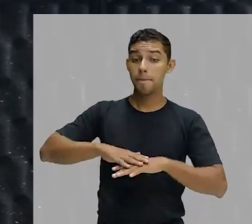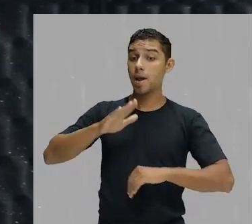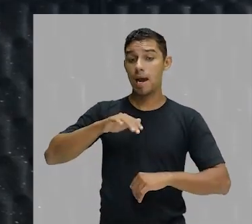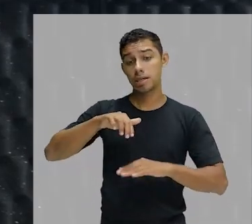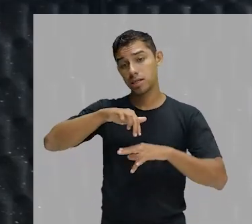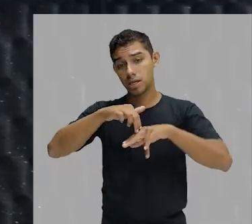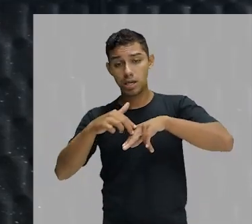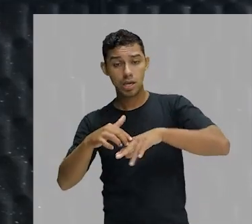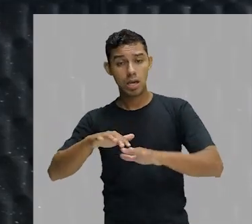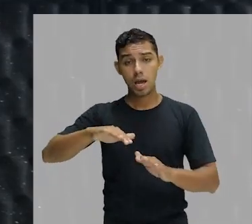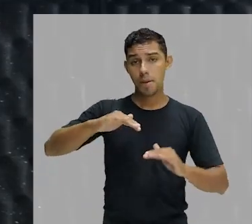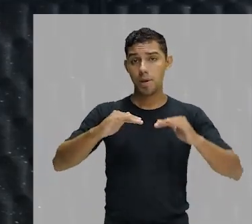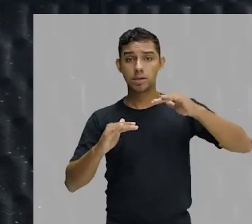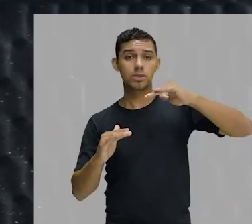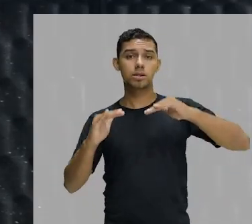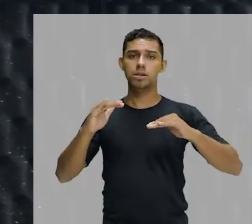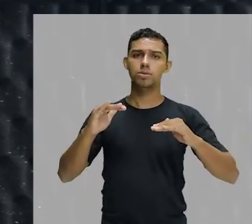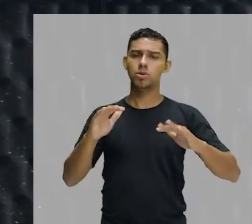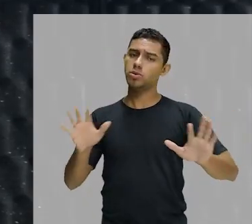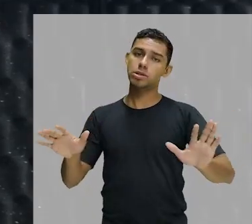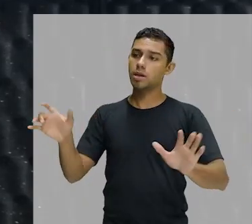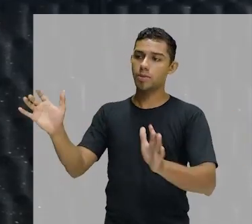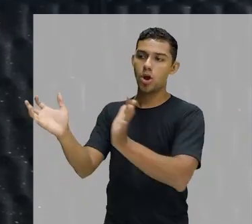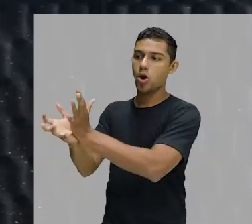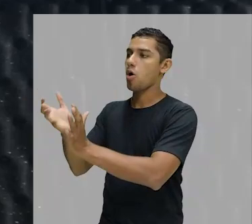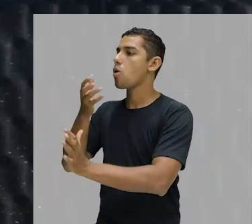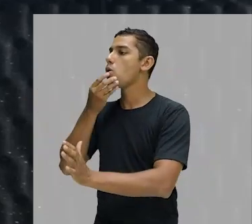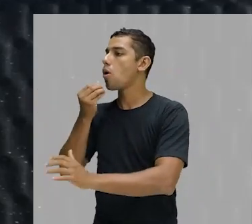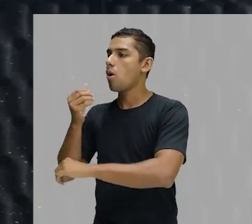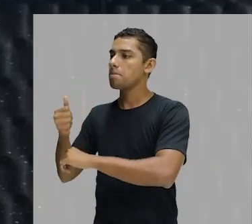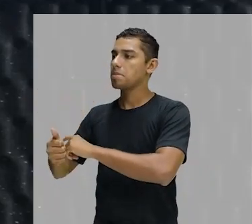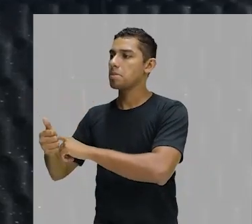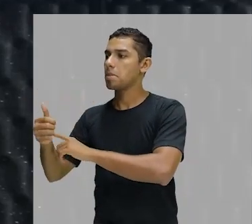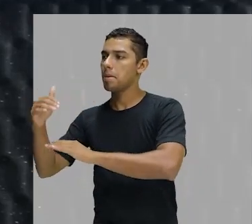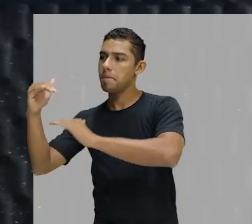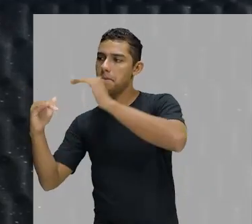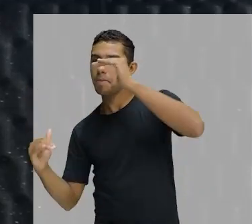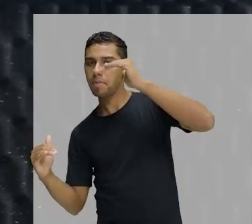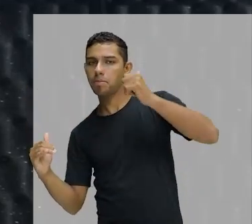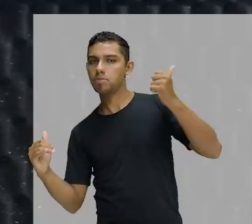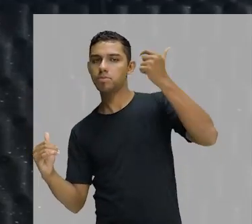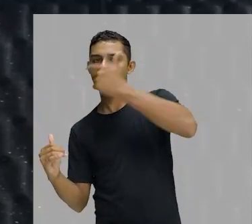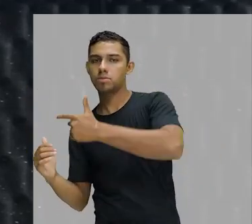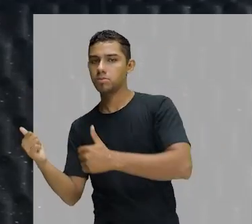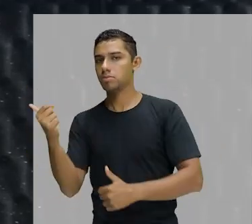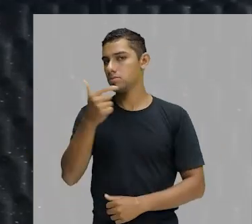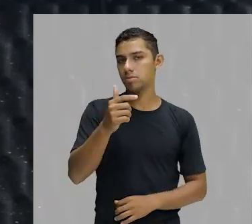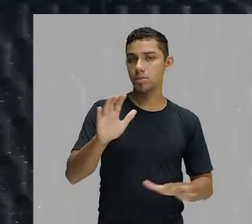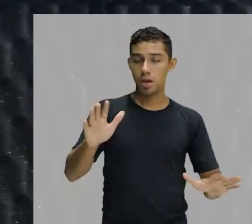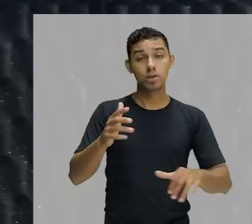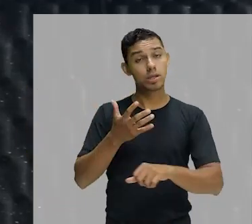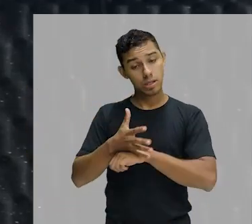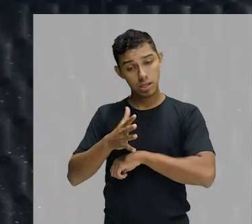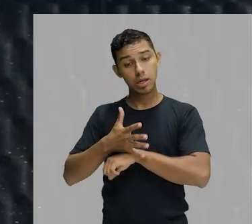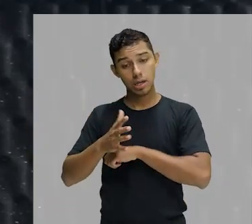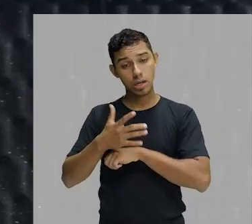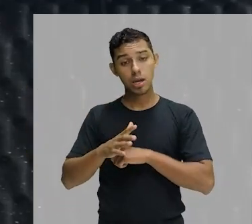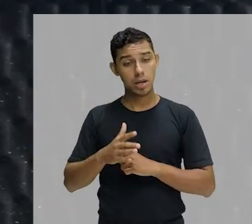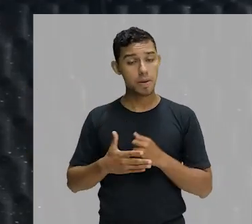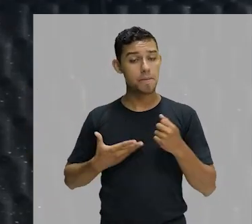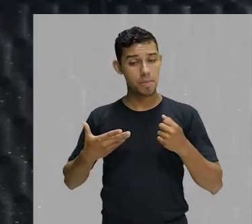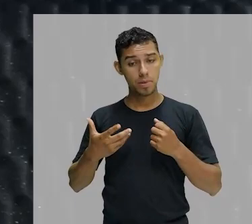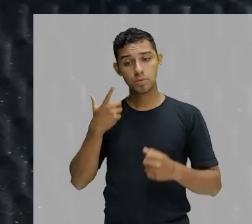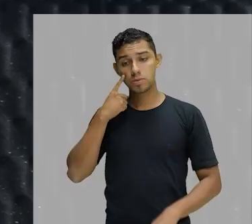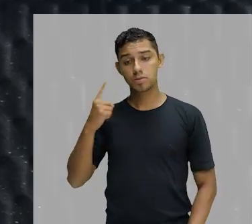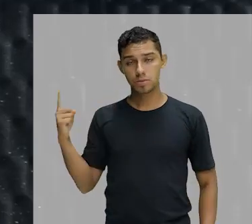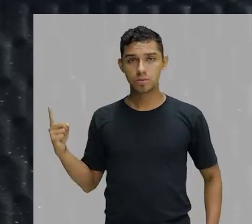os homens não têm equilíbrio. Eu não estou dizendo aqui que de repente o homem não vai ter mais equilíbrio que uma mulher, tá certo? Que isso é treinável. Isso é básico.